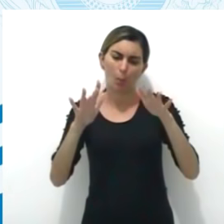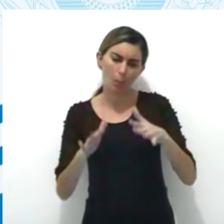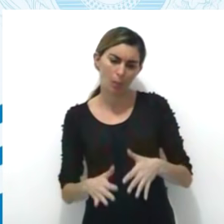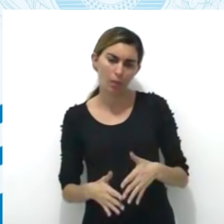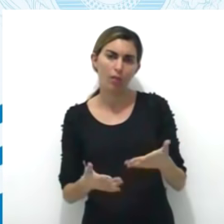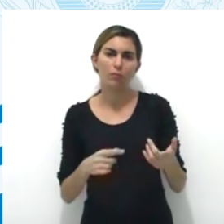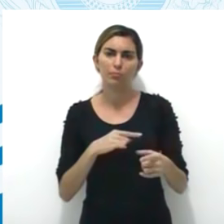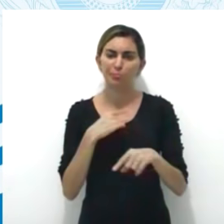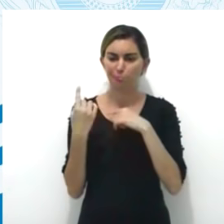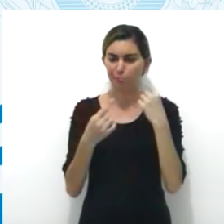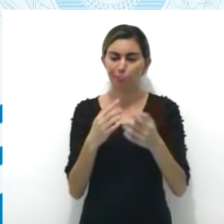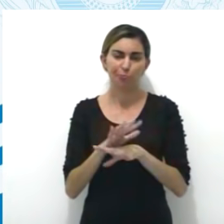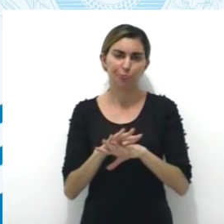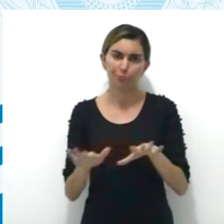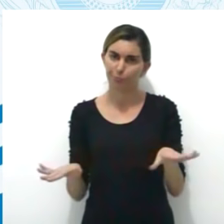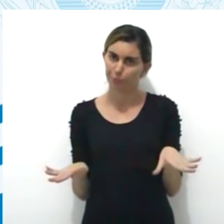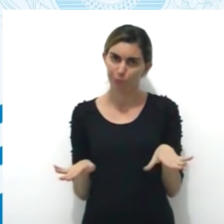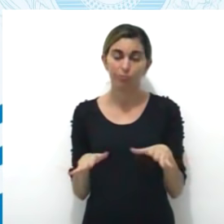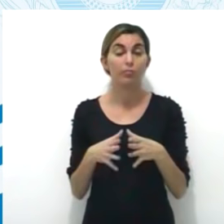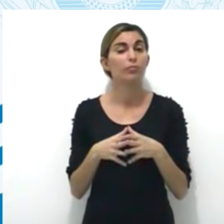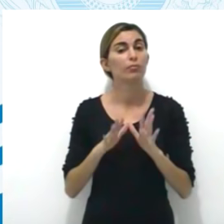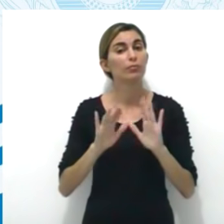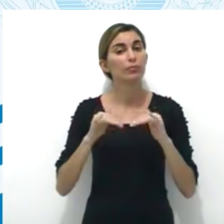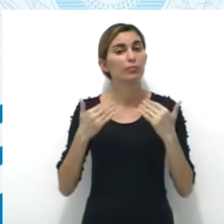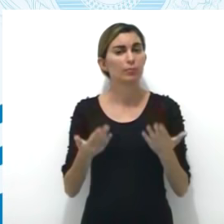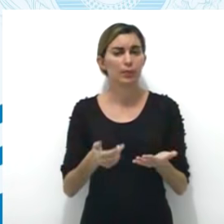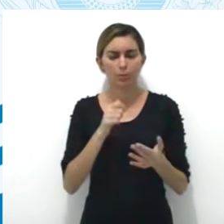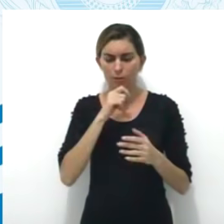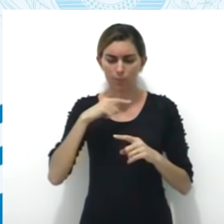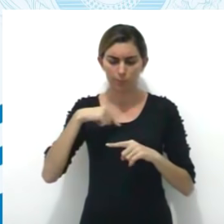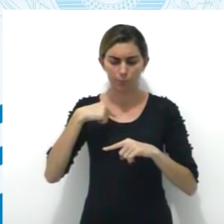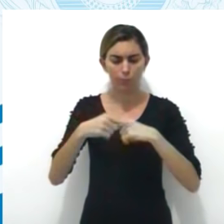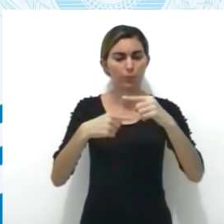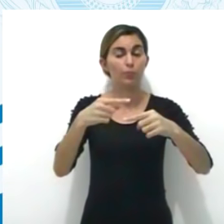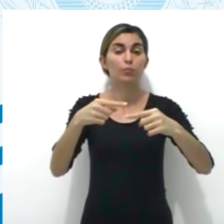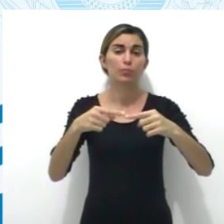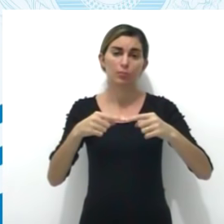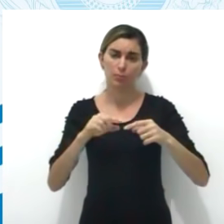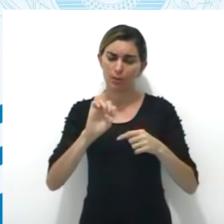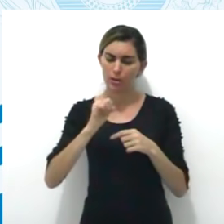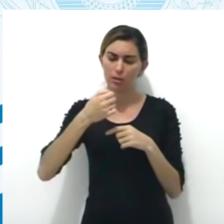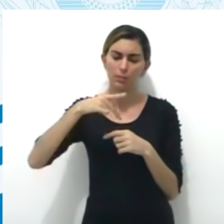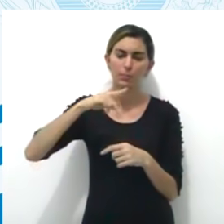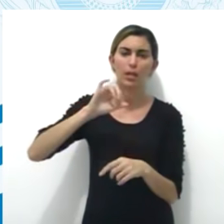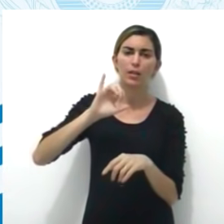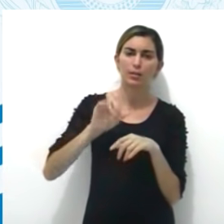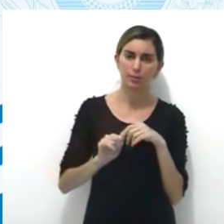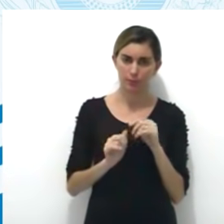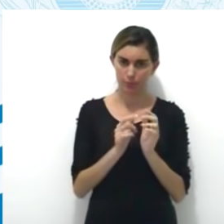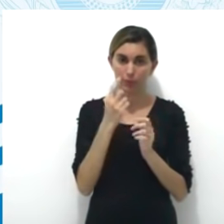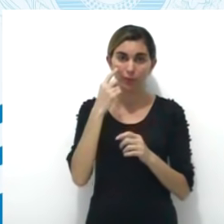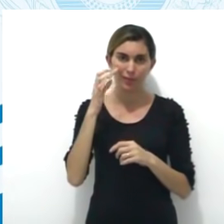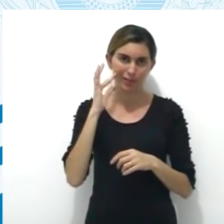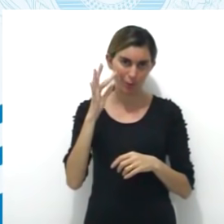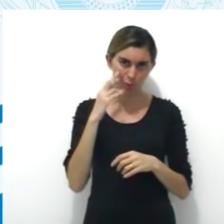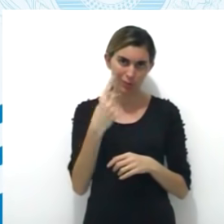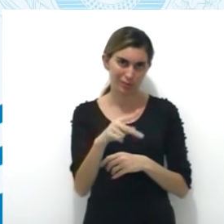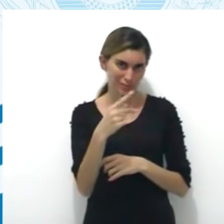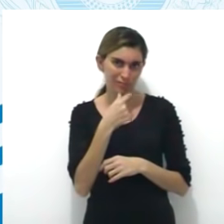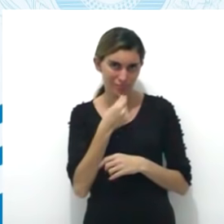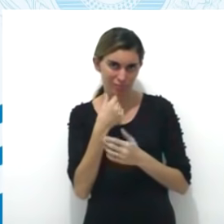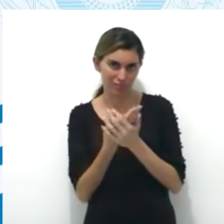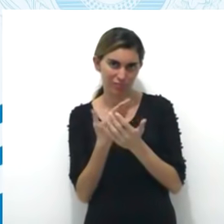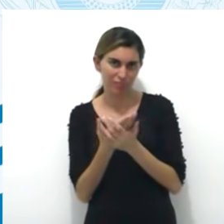extintos do planeta, né? Então, sem a perpetuação de sua espécie. Então, conforme a teoria